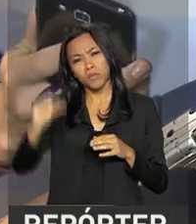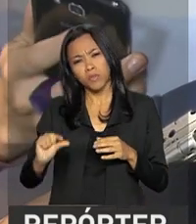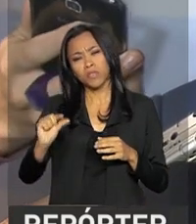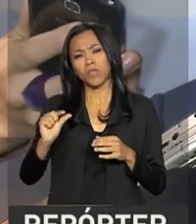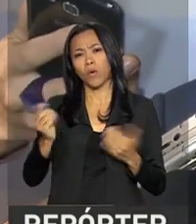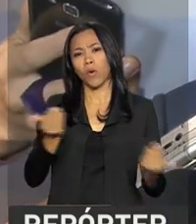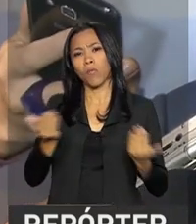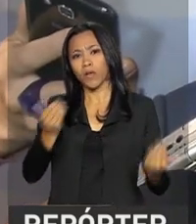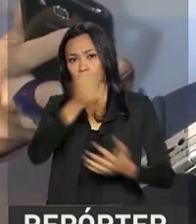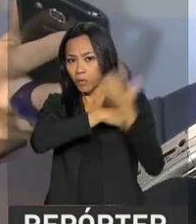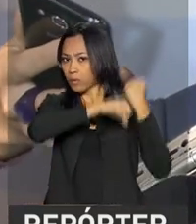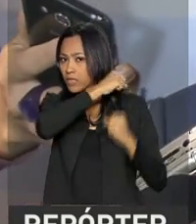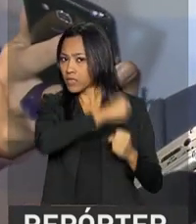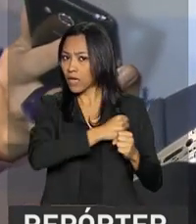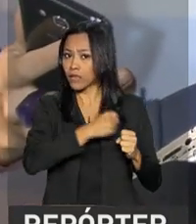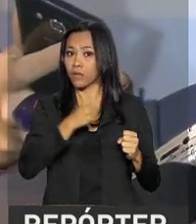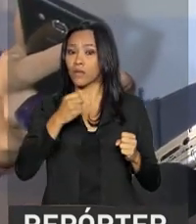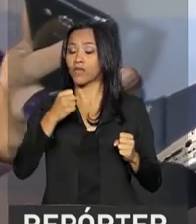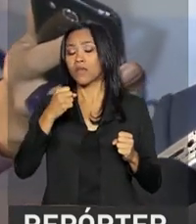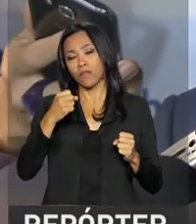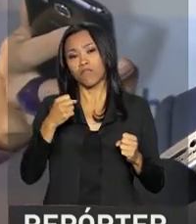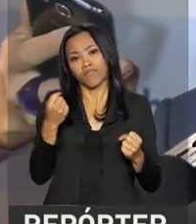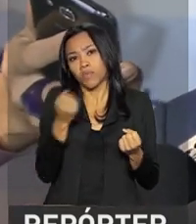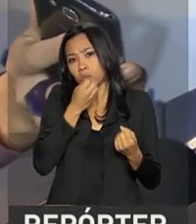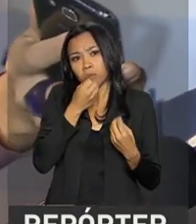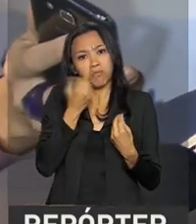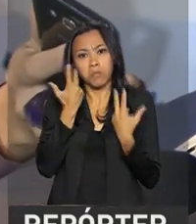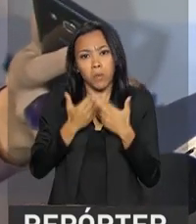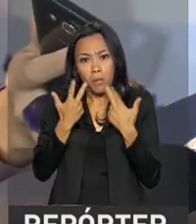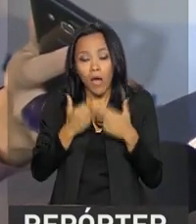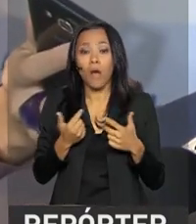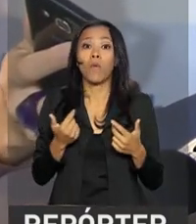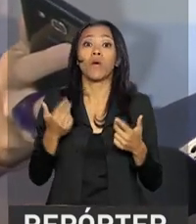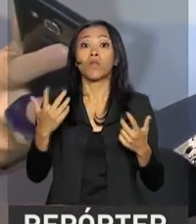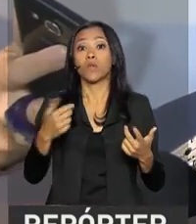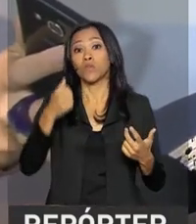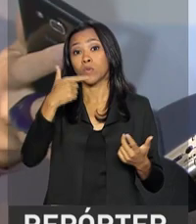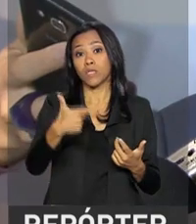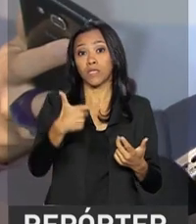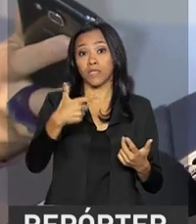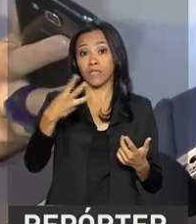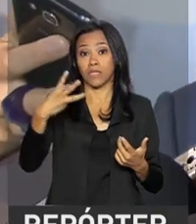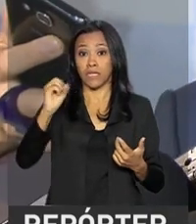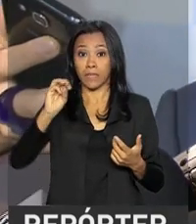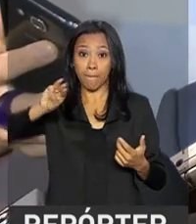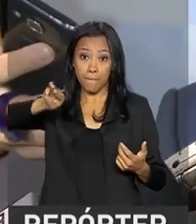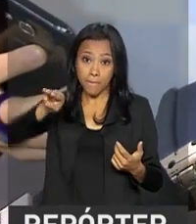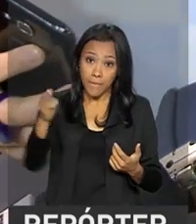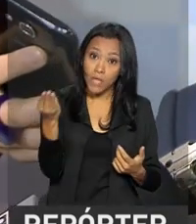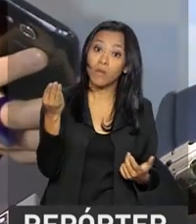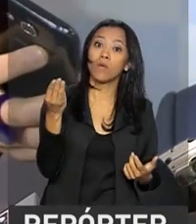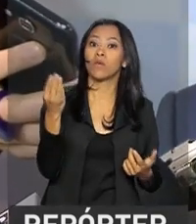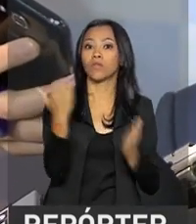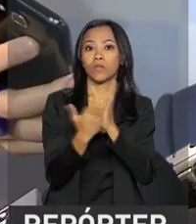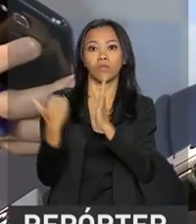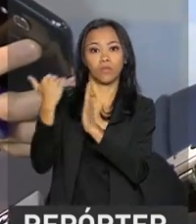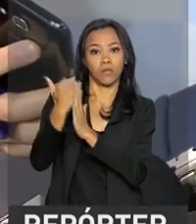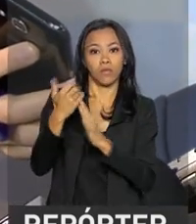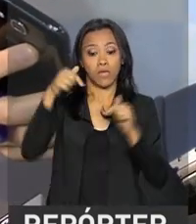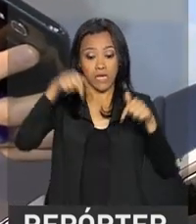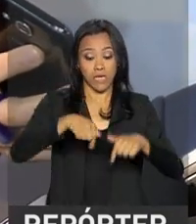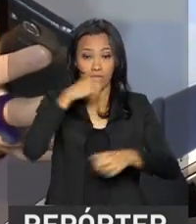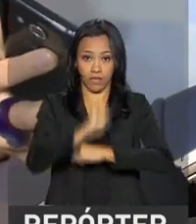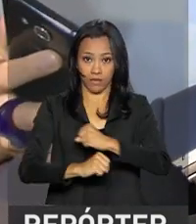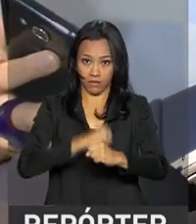plenamente justificável olha no ano passado nós que os temos 180 para 230 milhões de toneladas nós esse ano nós estamos numa